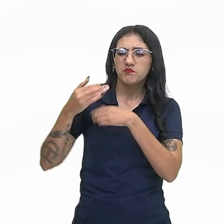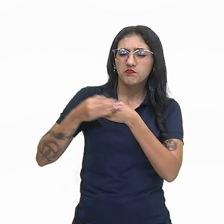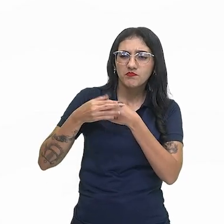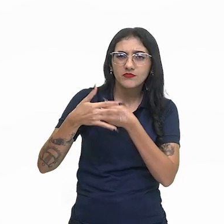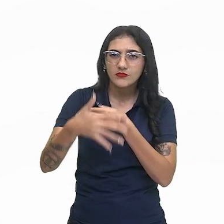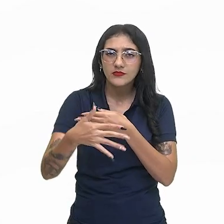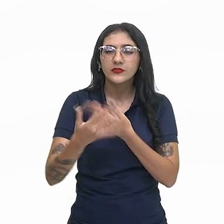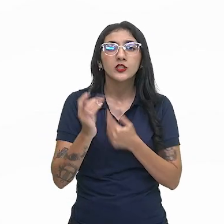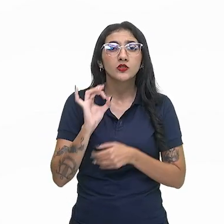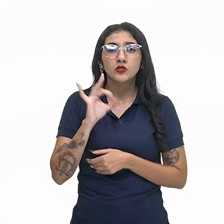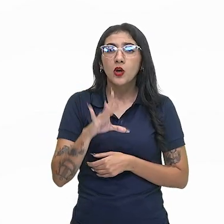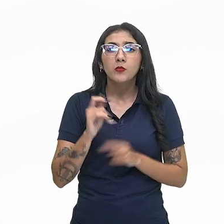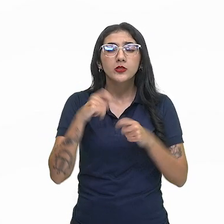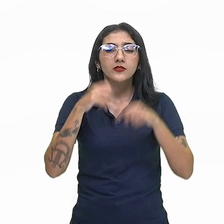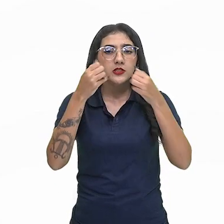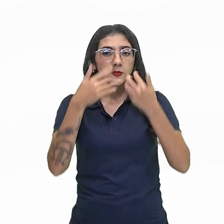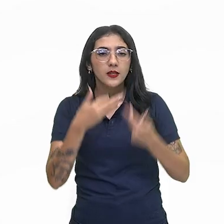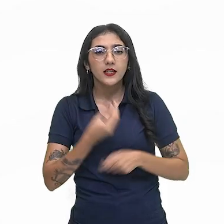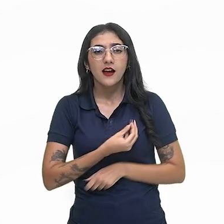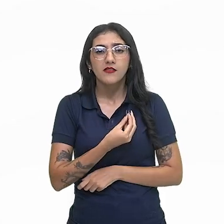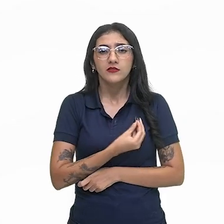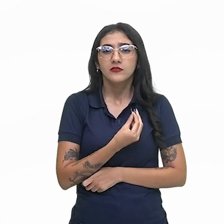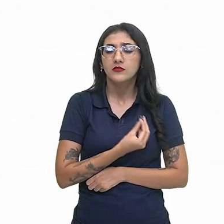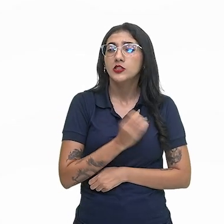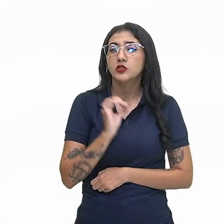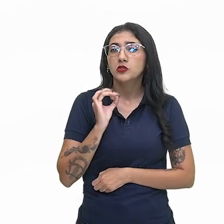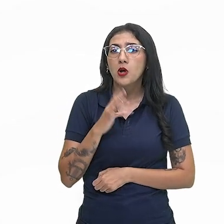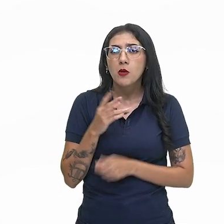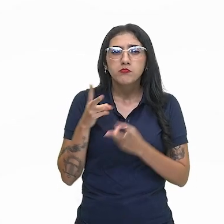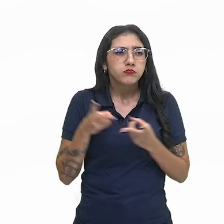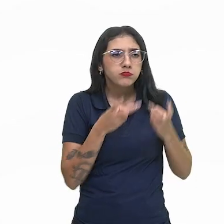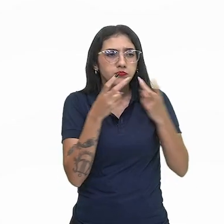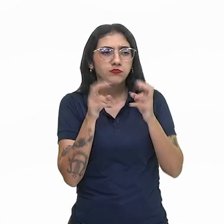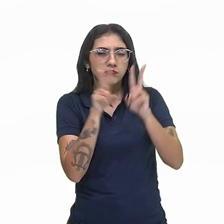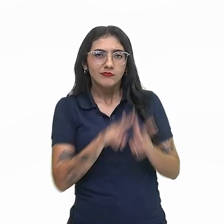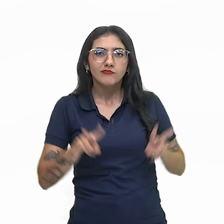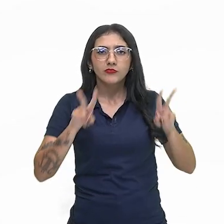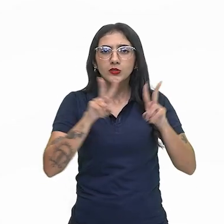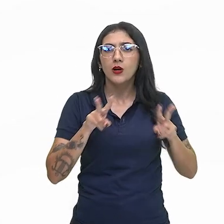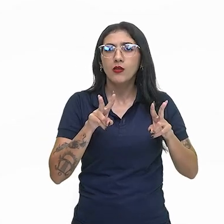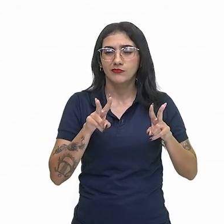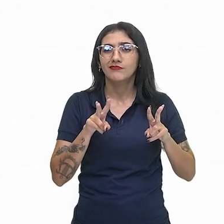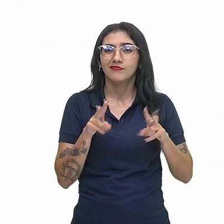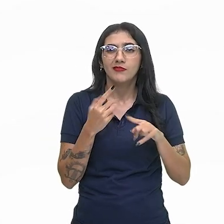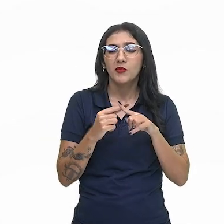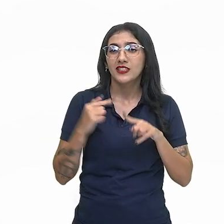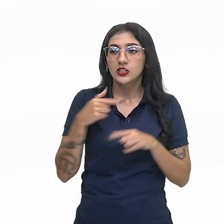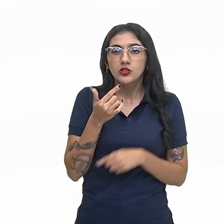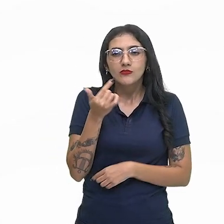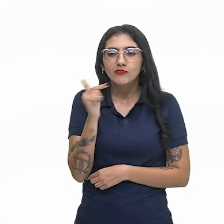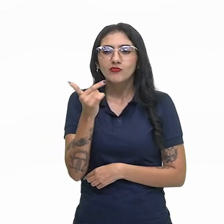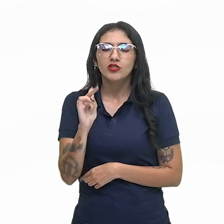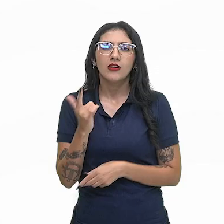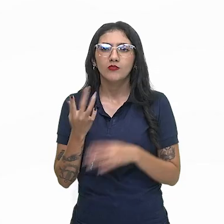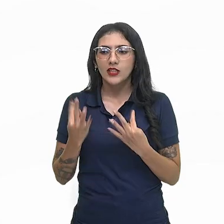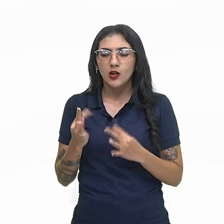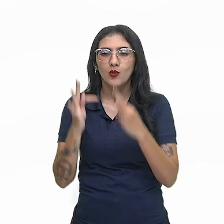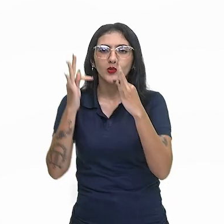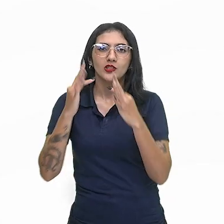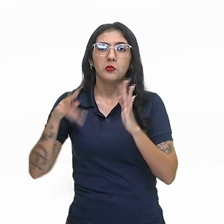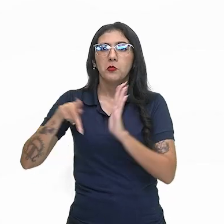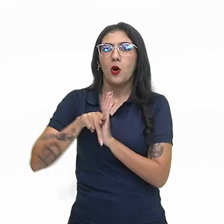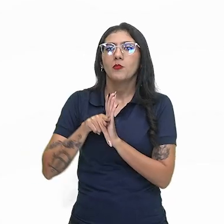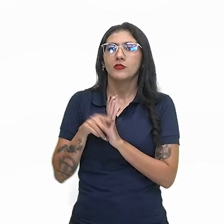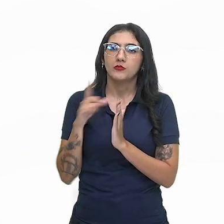a vida apenas pelo que ele podia ver a olho nu. Por quê? Porque nós não tínhamos a tecnologia